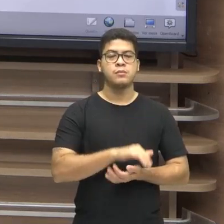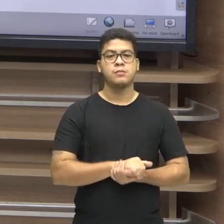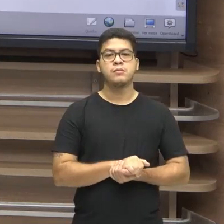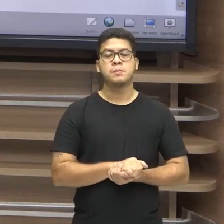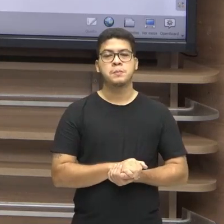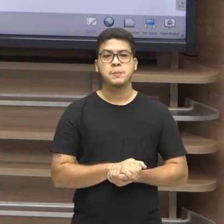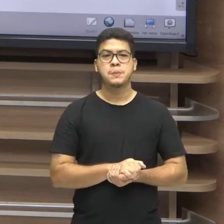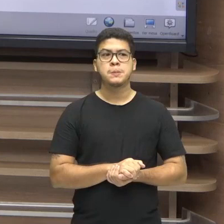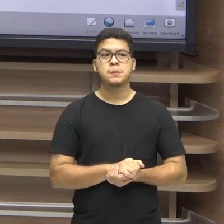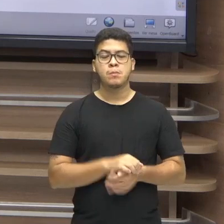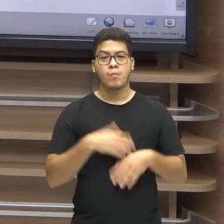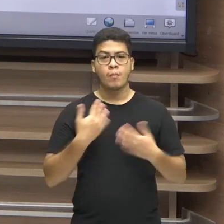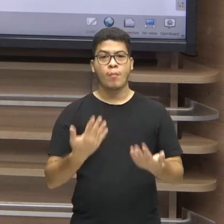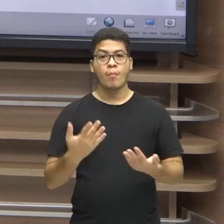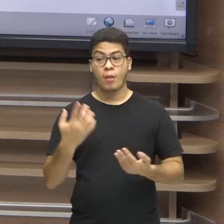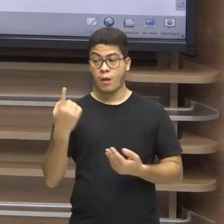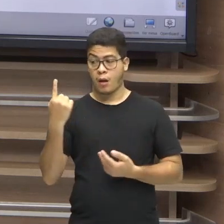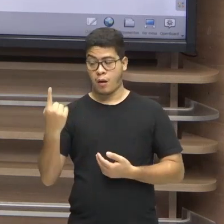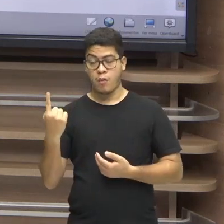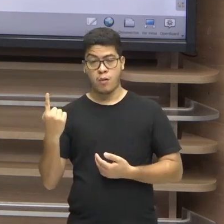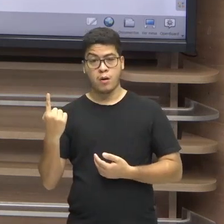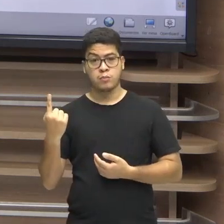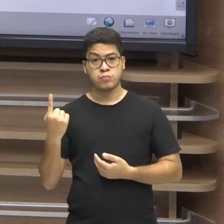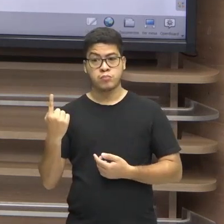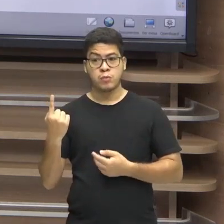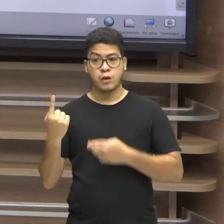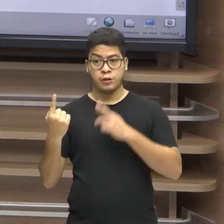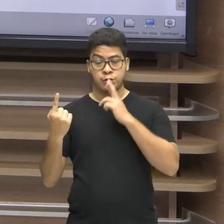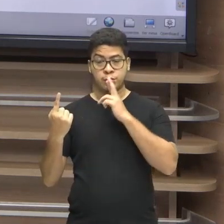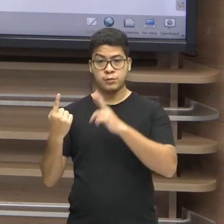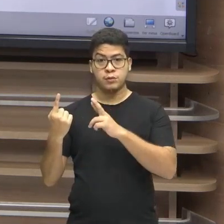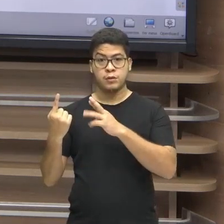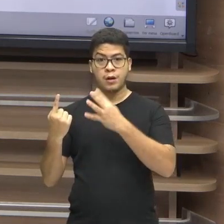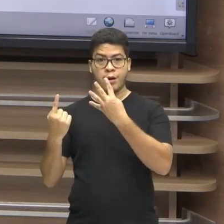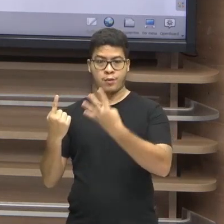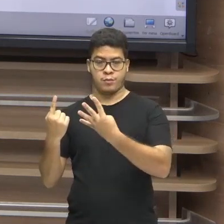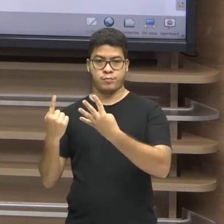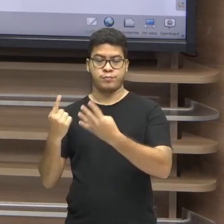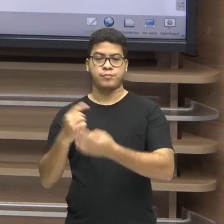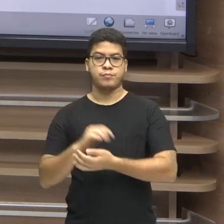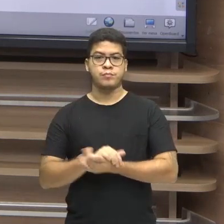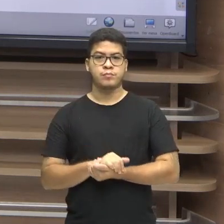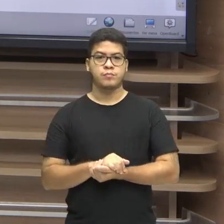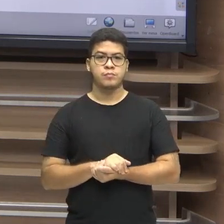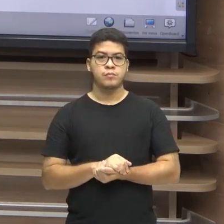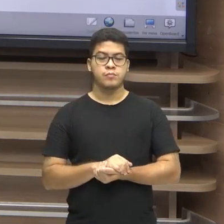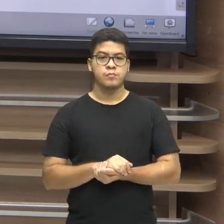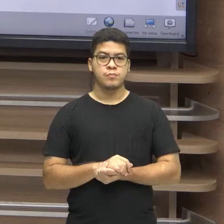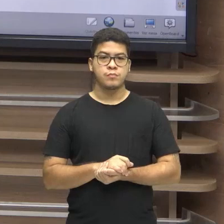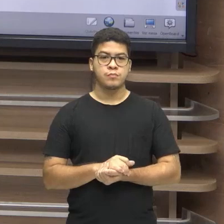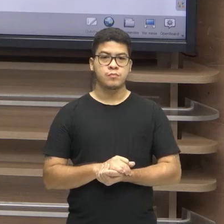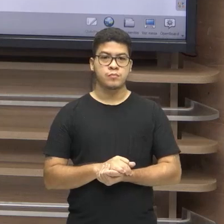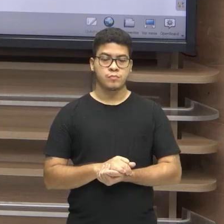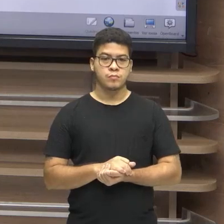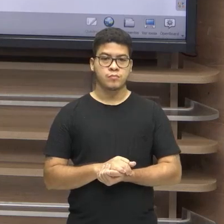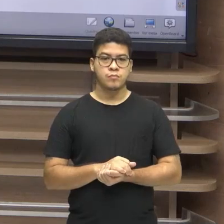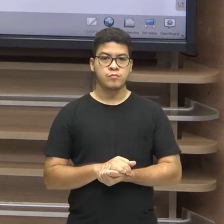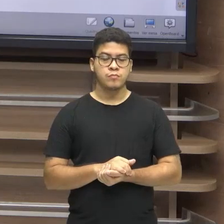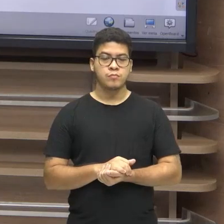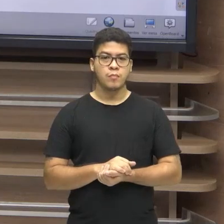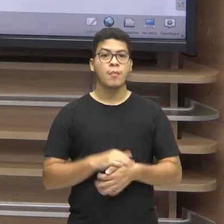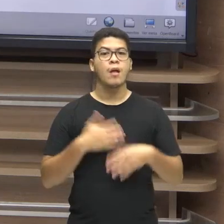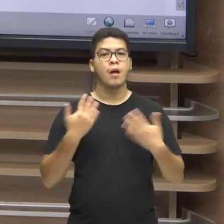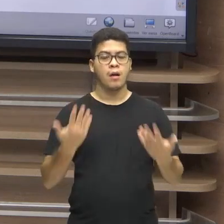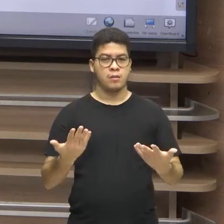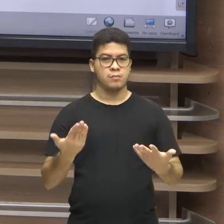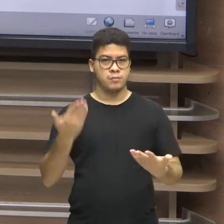Rafael. Questão 1, x igual a 4, né? Eu acredito que o Carlos também ainda esteja fazendo a questão 2, tá? Então